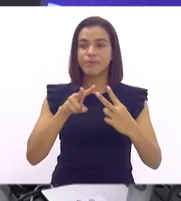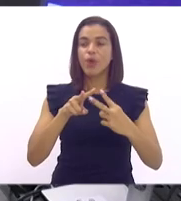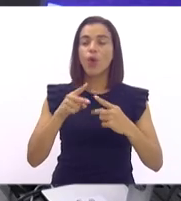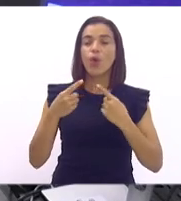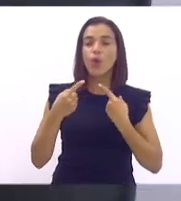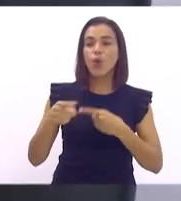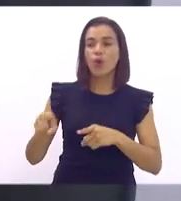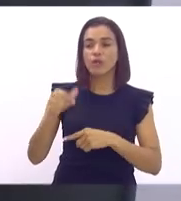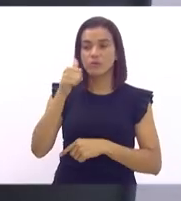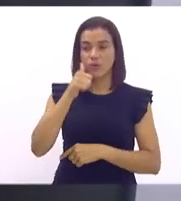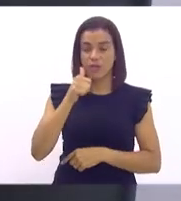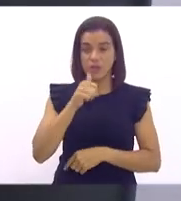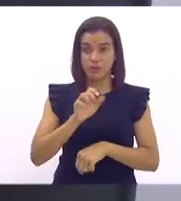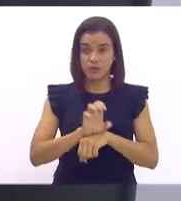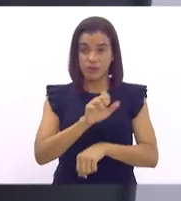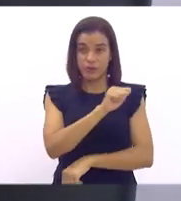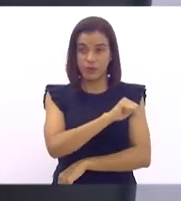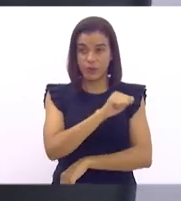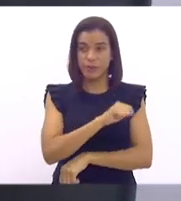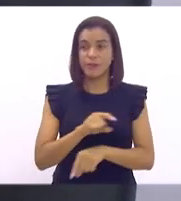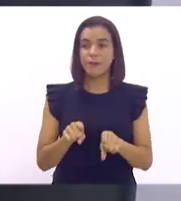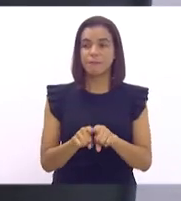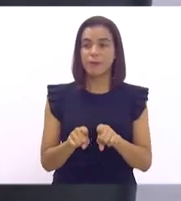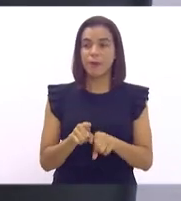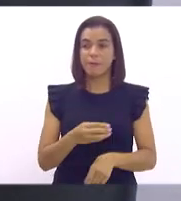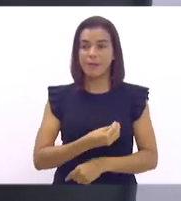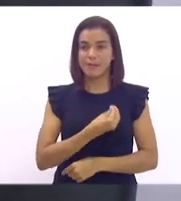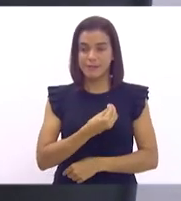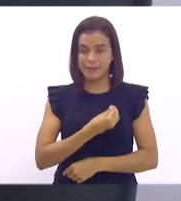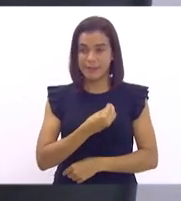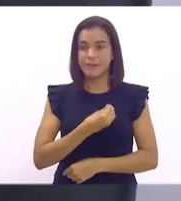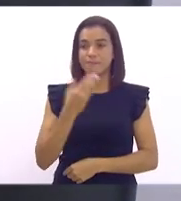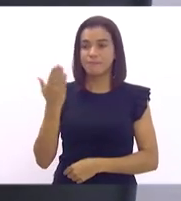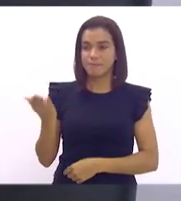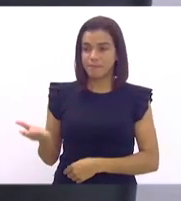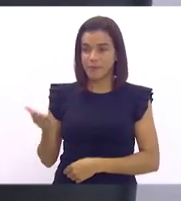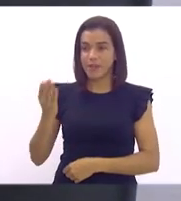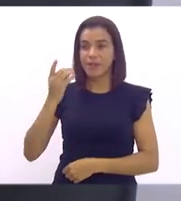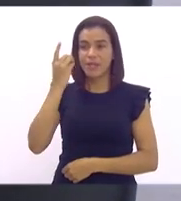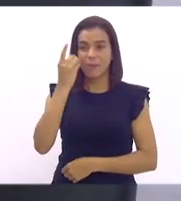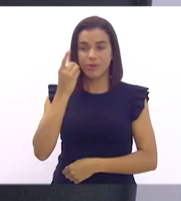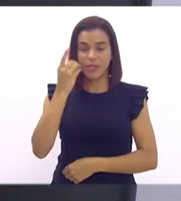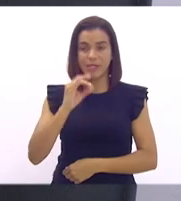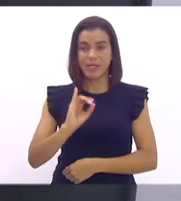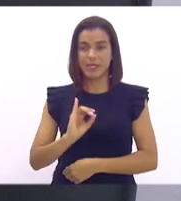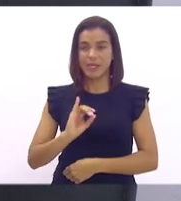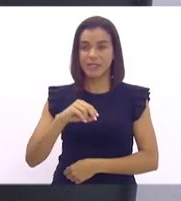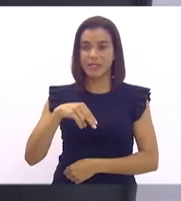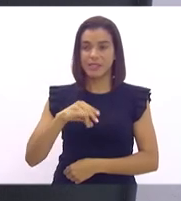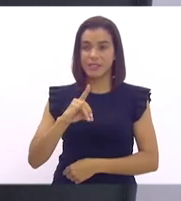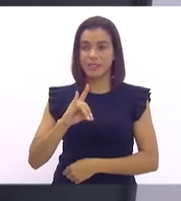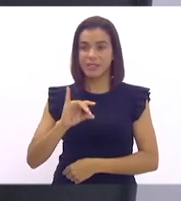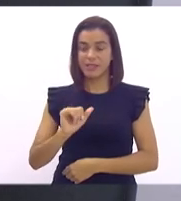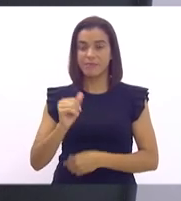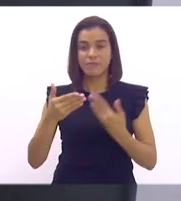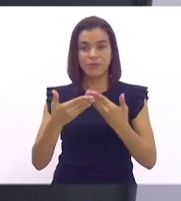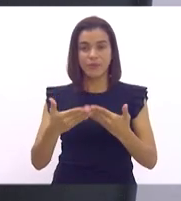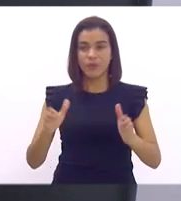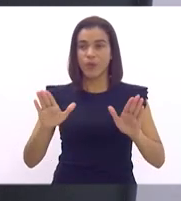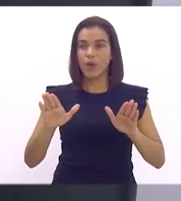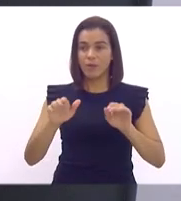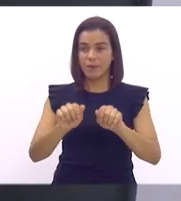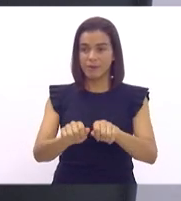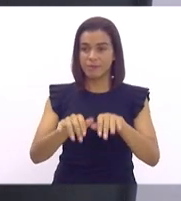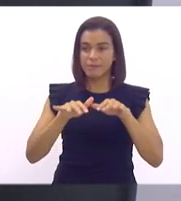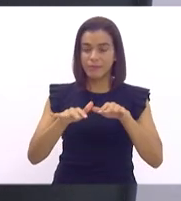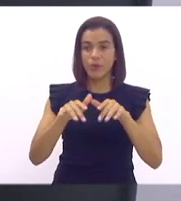no Estado do Rio de Janeiro, e contando com a presença da excelentíssima senhora deputada Índia Armelau, dou por abertos os